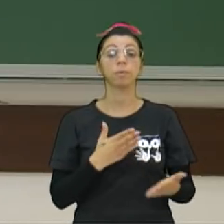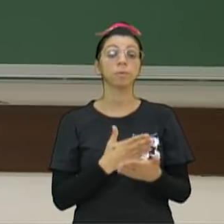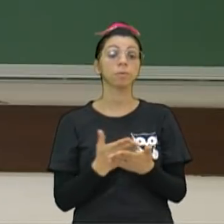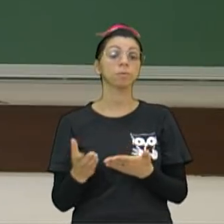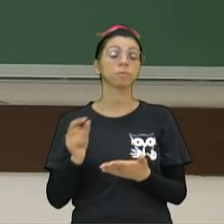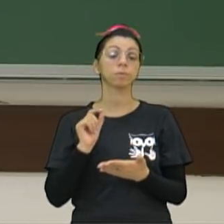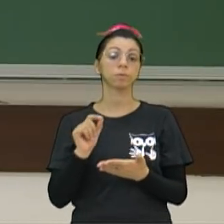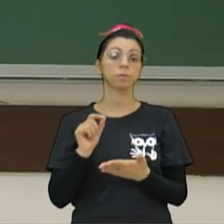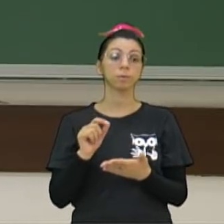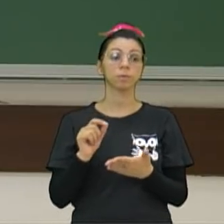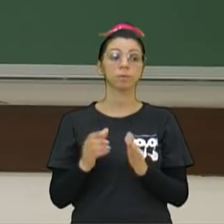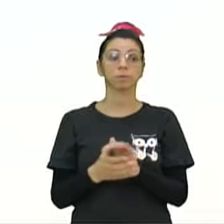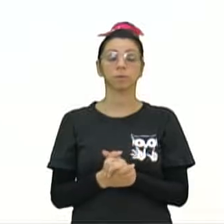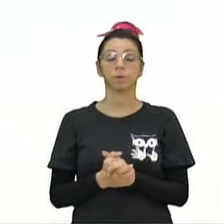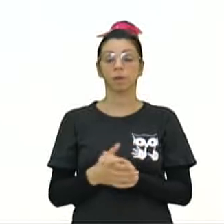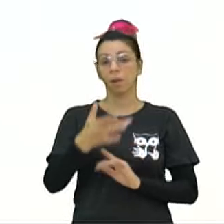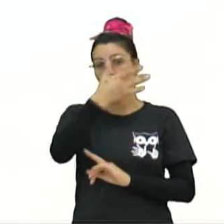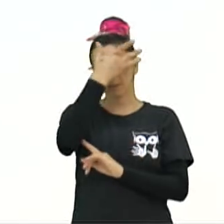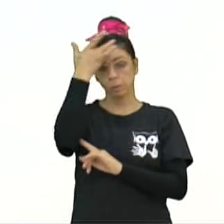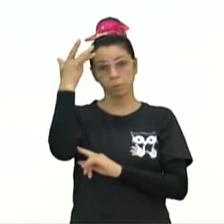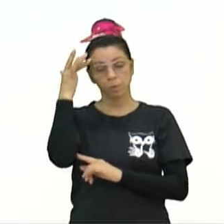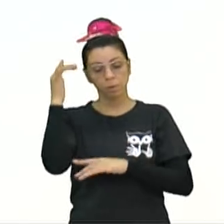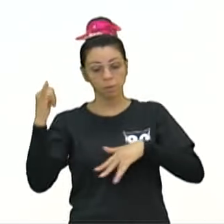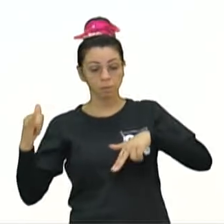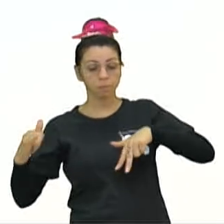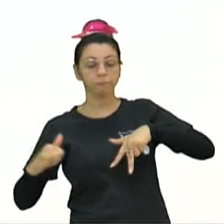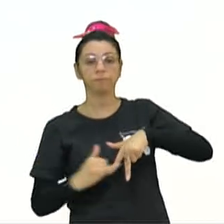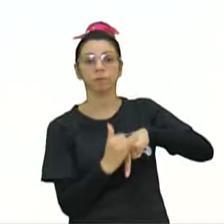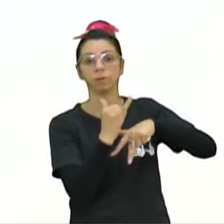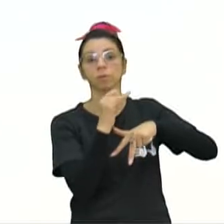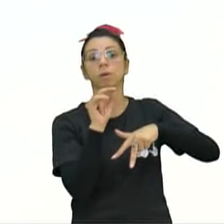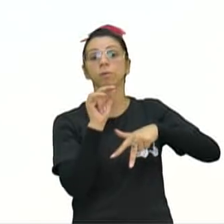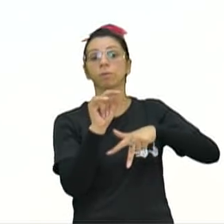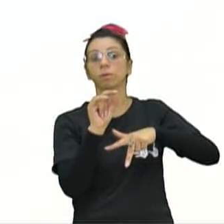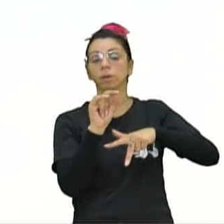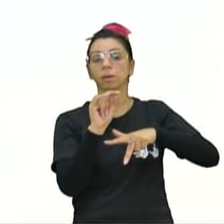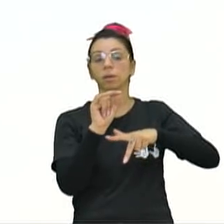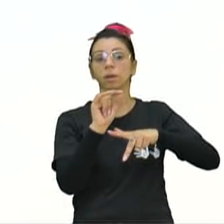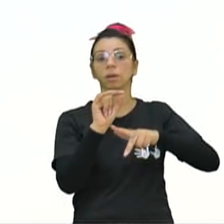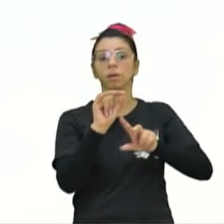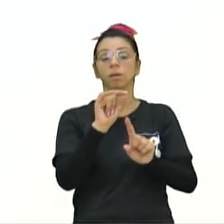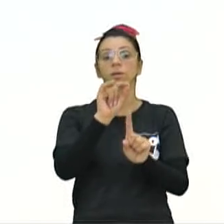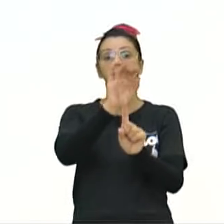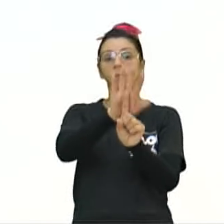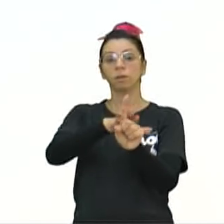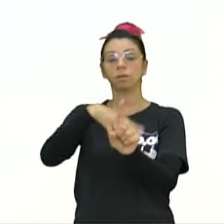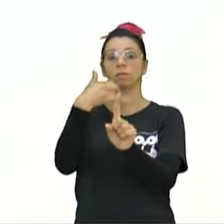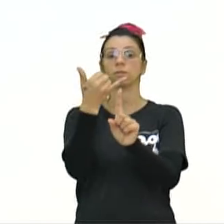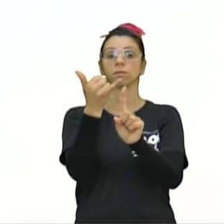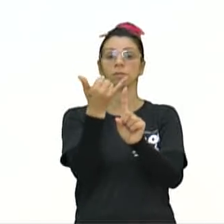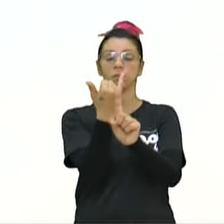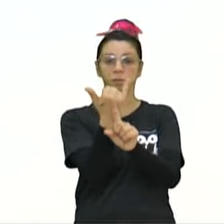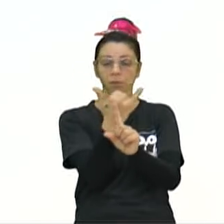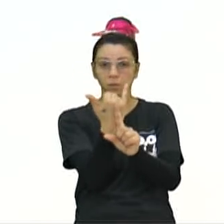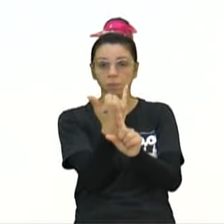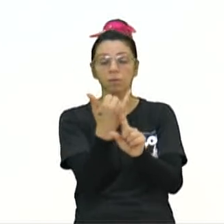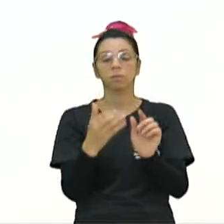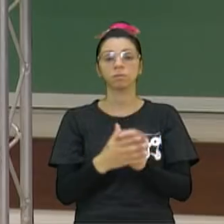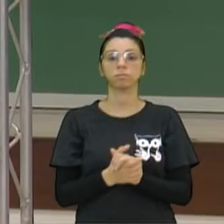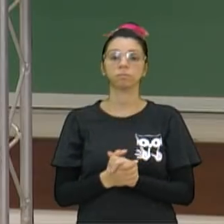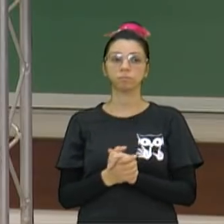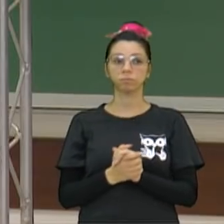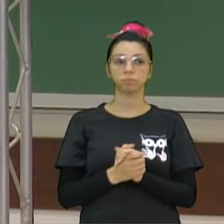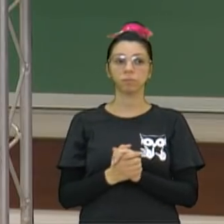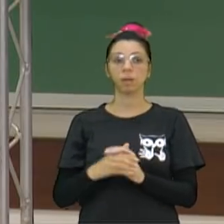aqui com um depoimento de vítima de cyberbullying. A palavra cyber se refere a tudo aquilo que